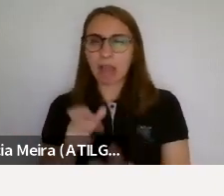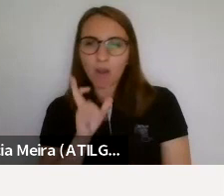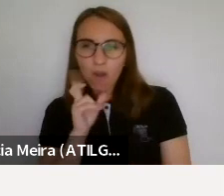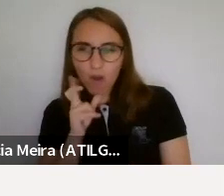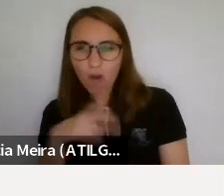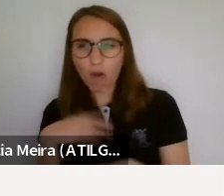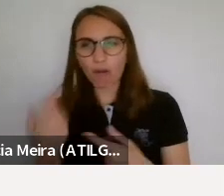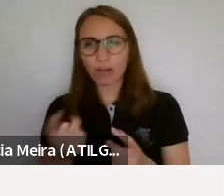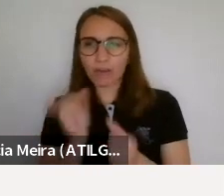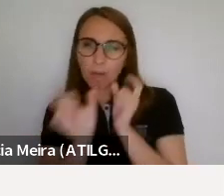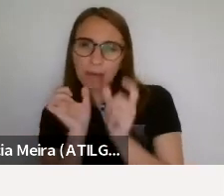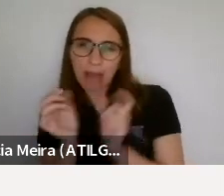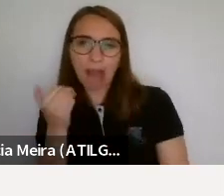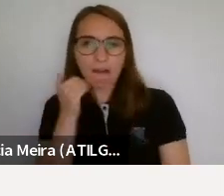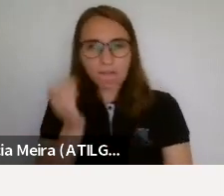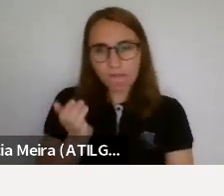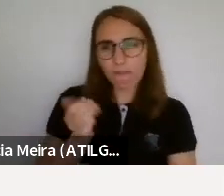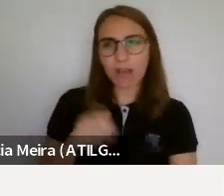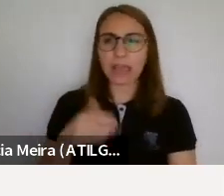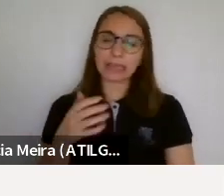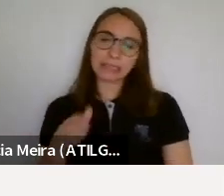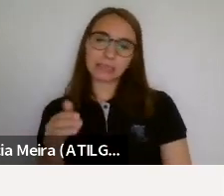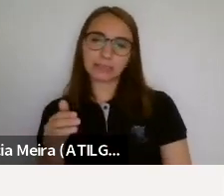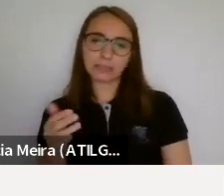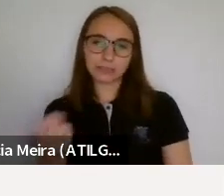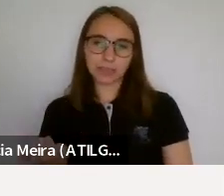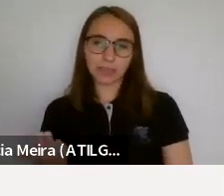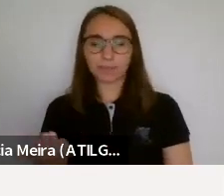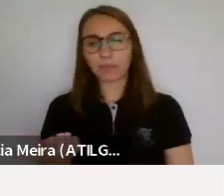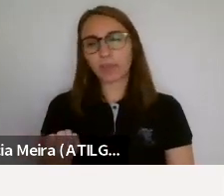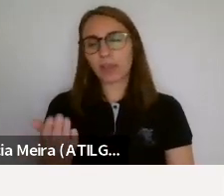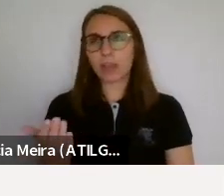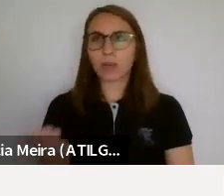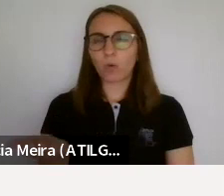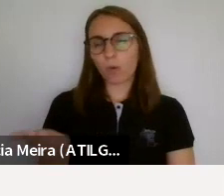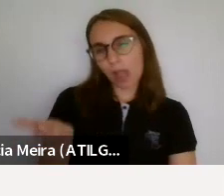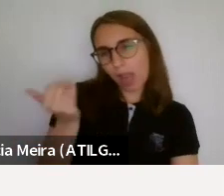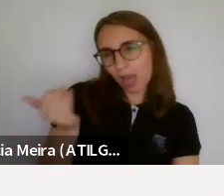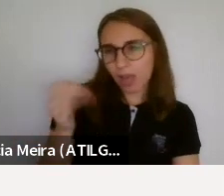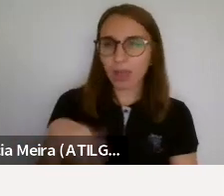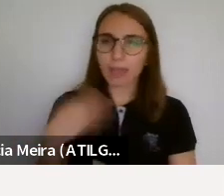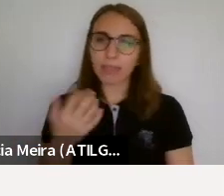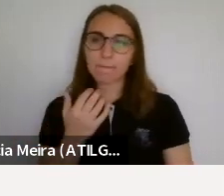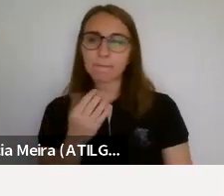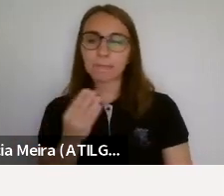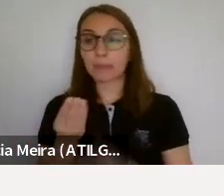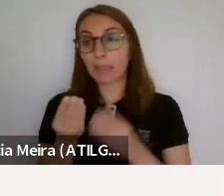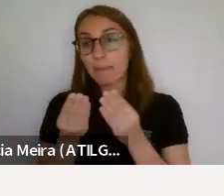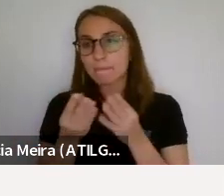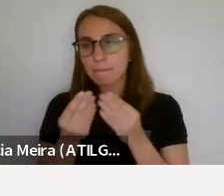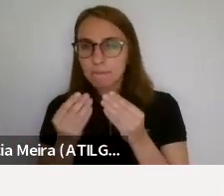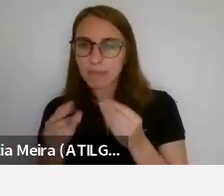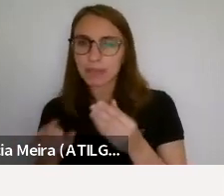mensagens ofensivas, intimidatórias, difamações com declarações falsas, exposição de conteúdos